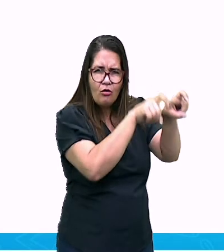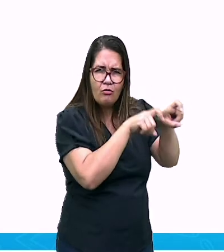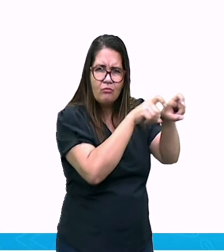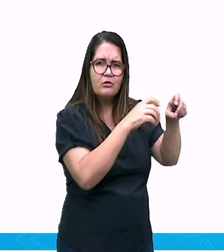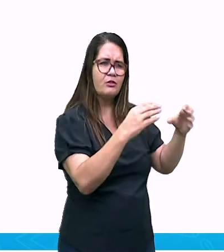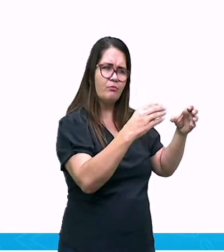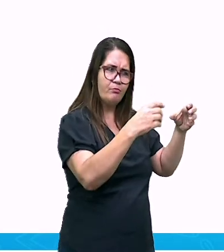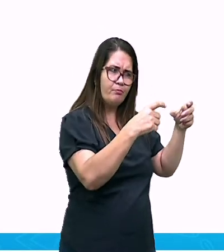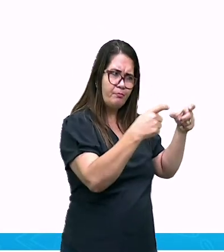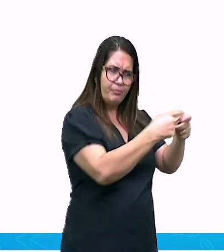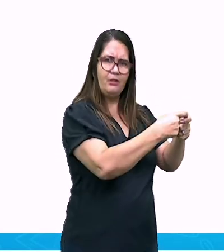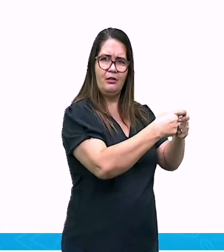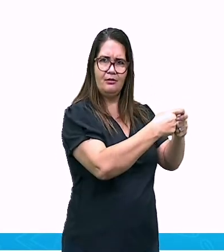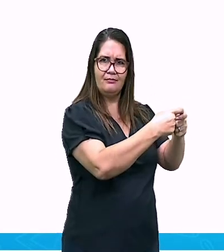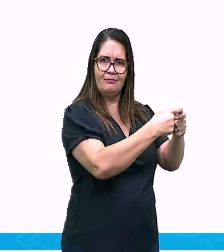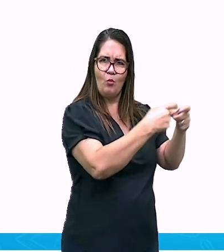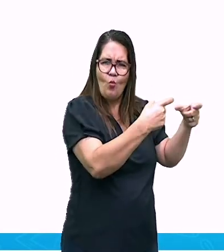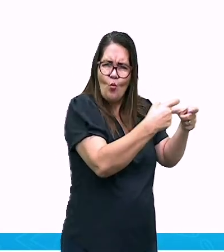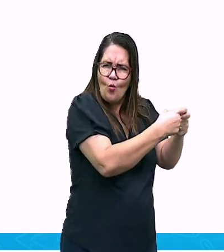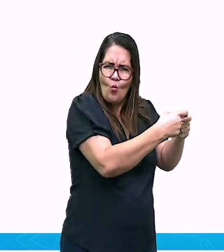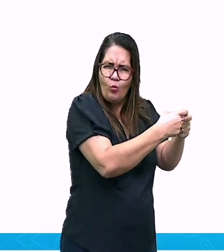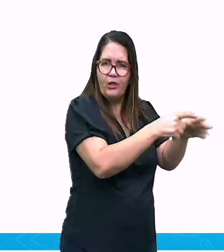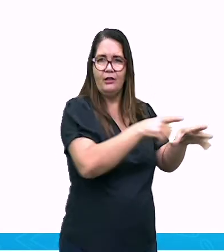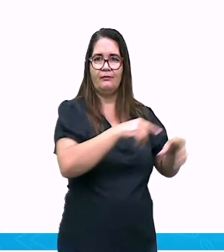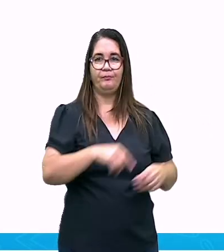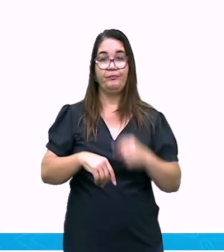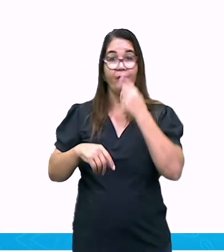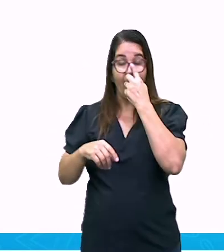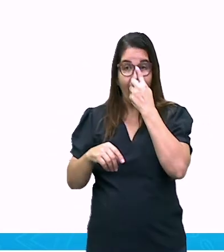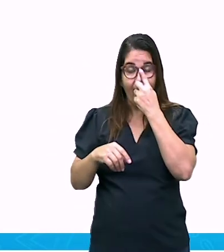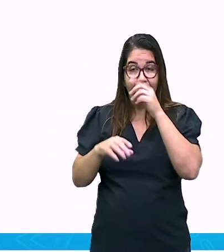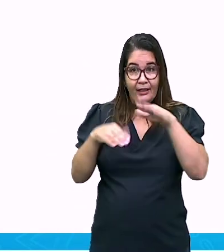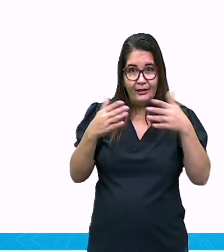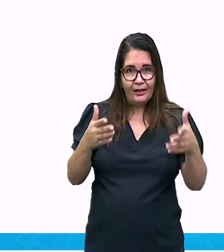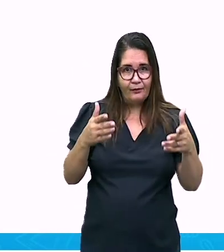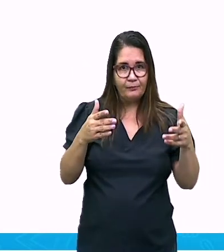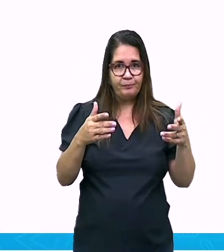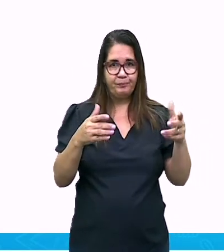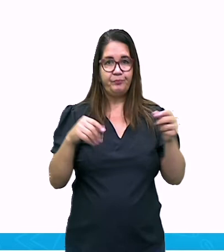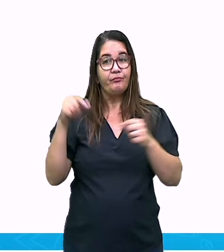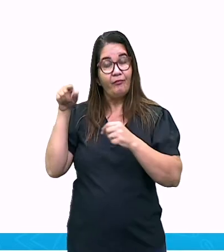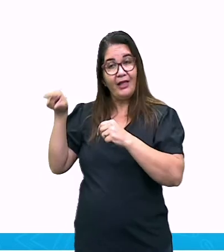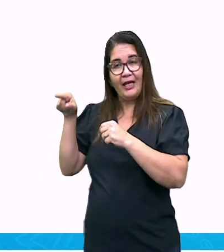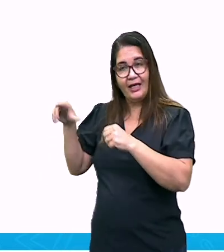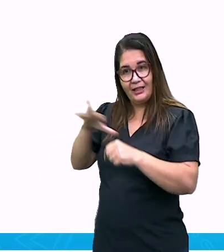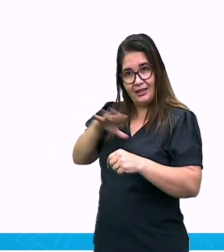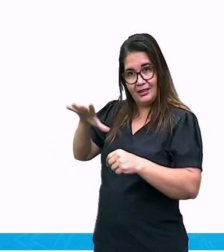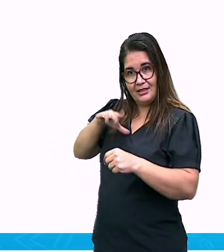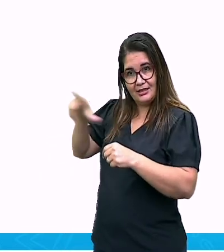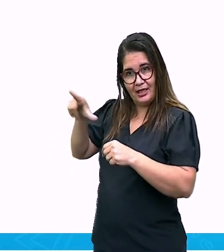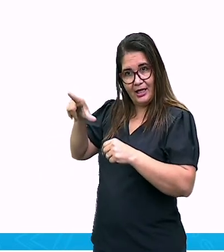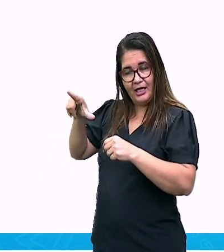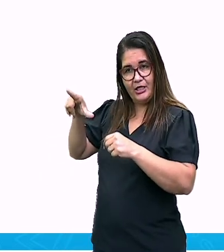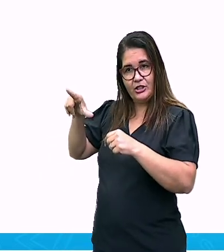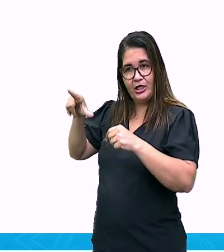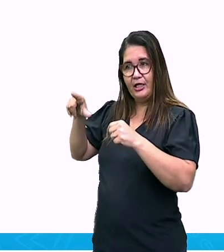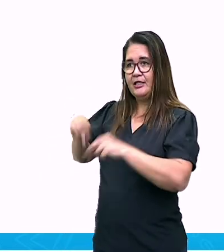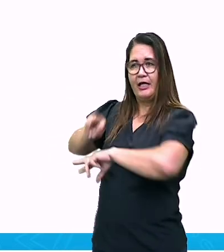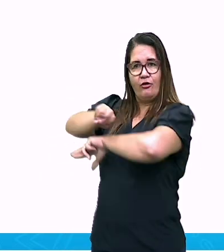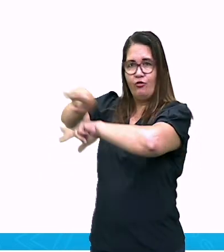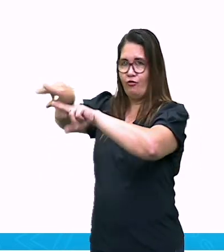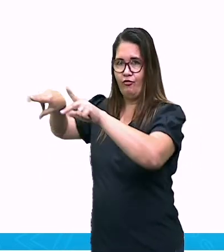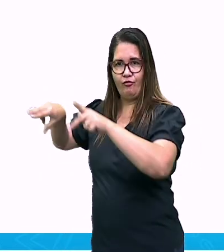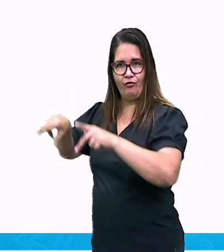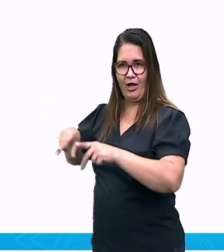na zona urbana, produção industrial, comércio e serviços, ok? E o